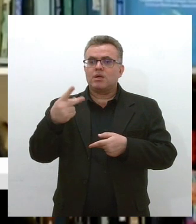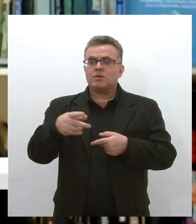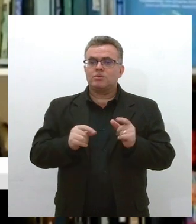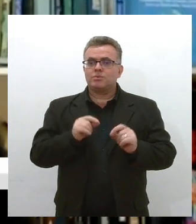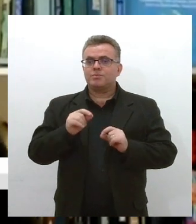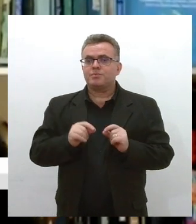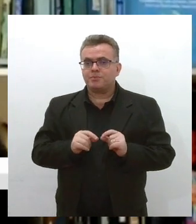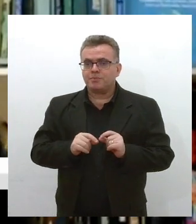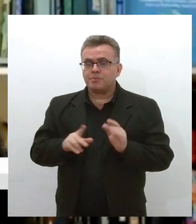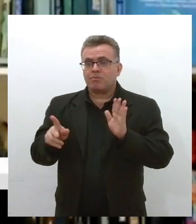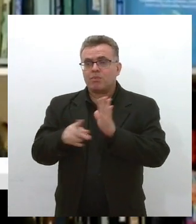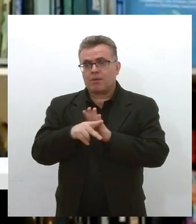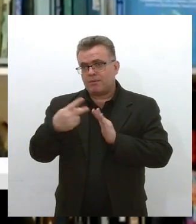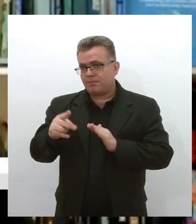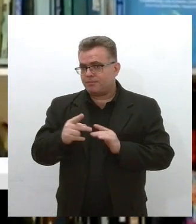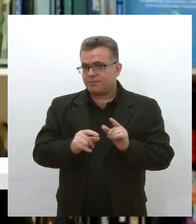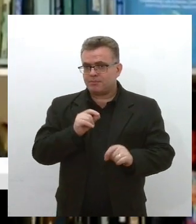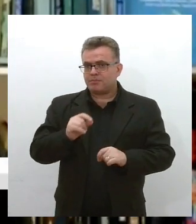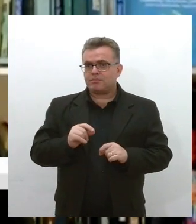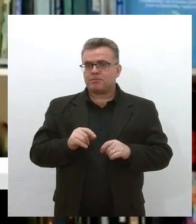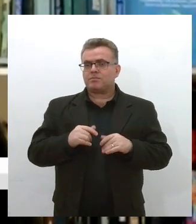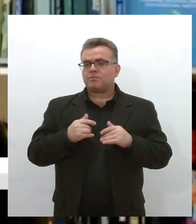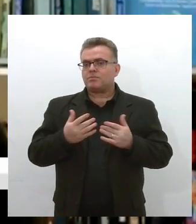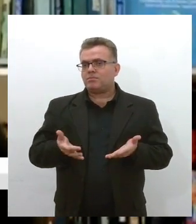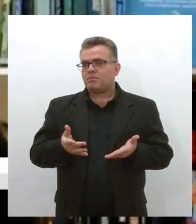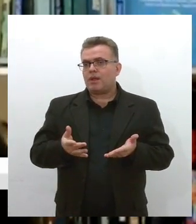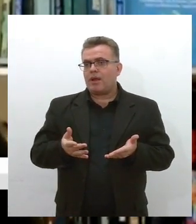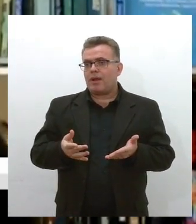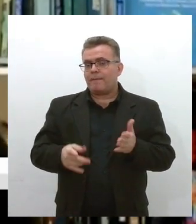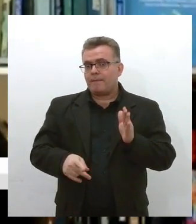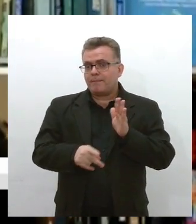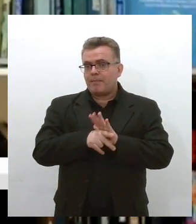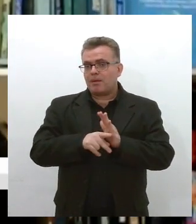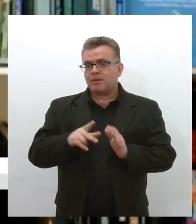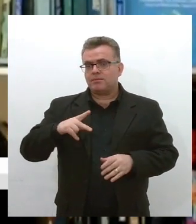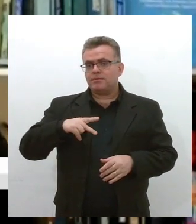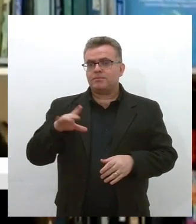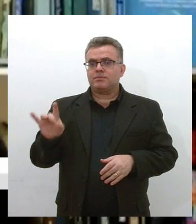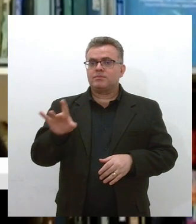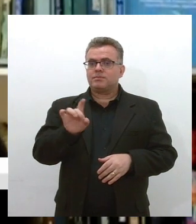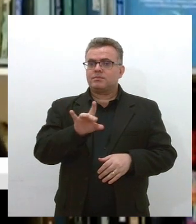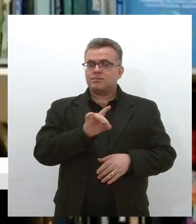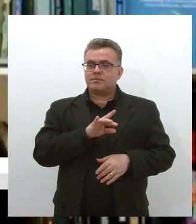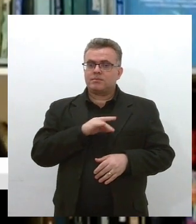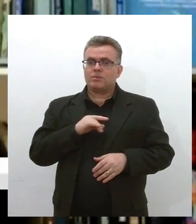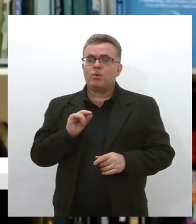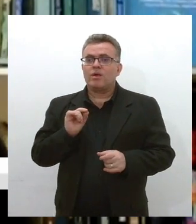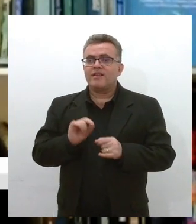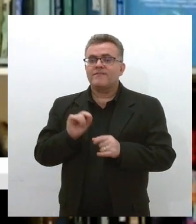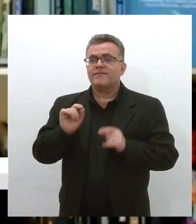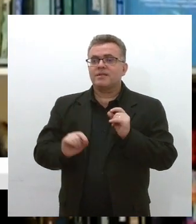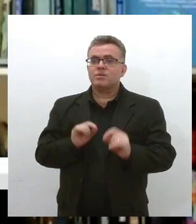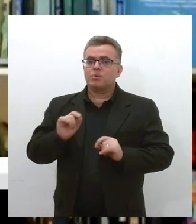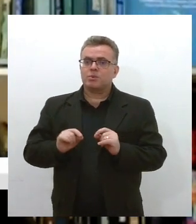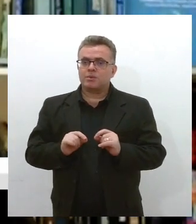acaba sendo uma decisão de cunho muito individual o que você faz com isso. Né? É,